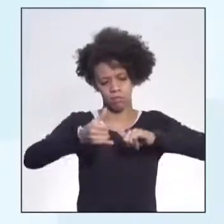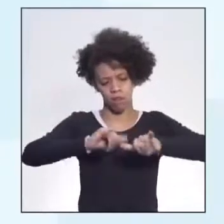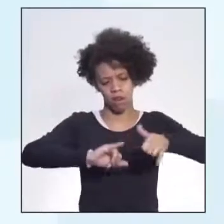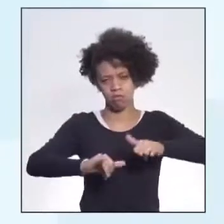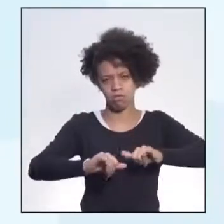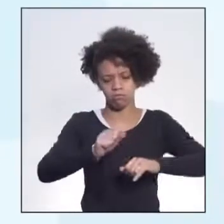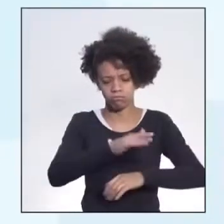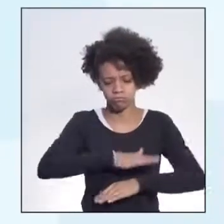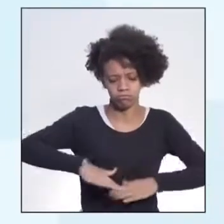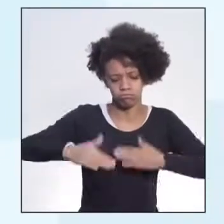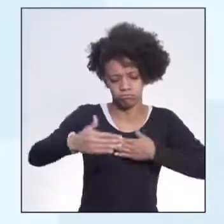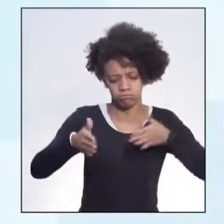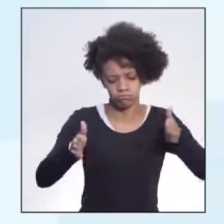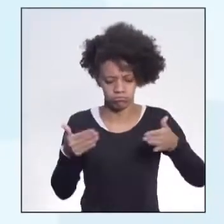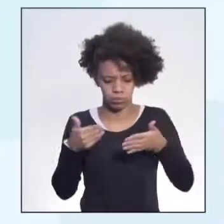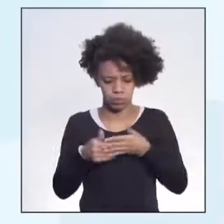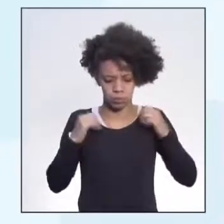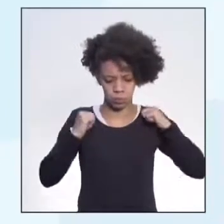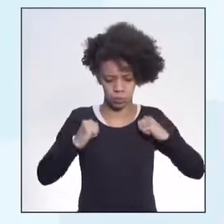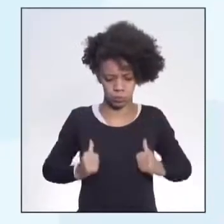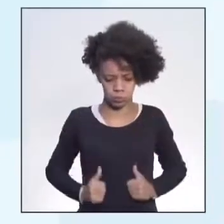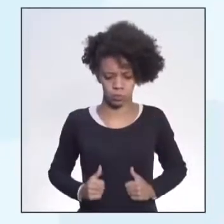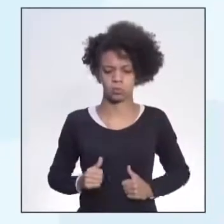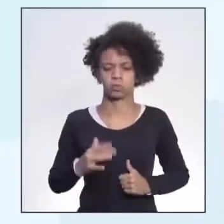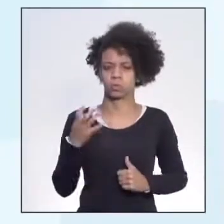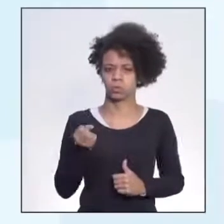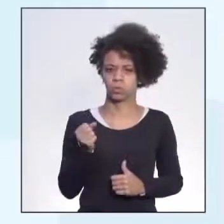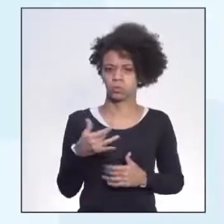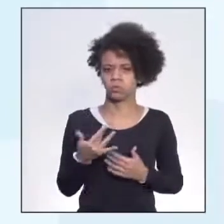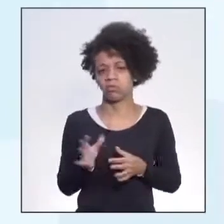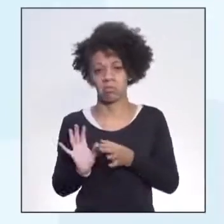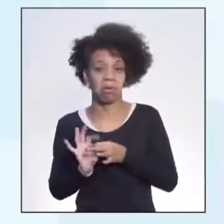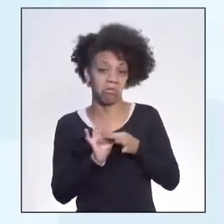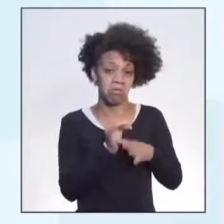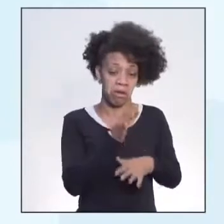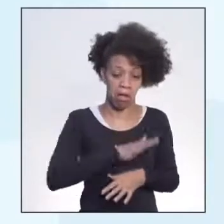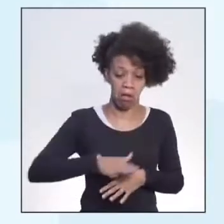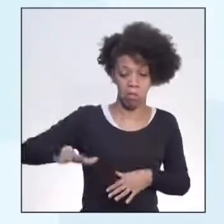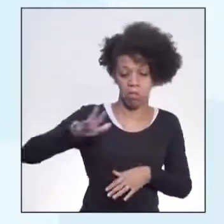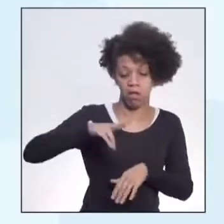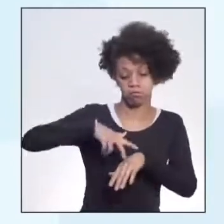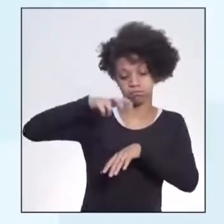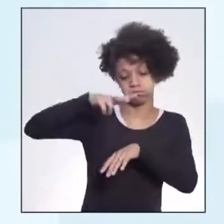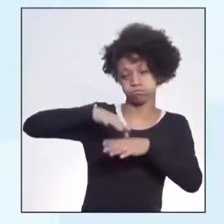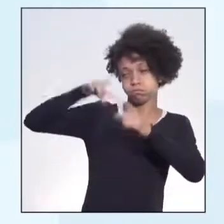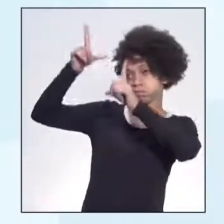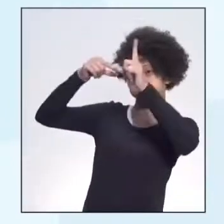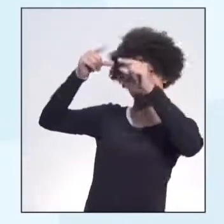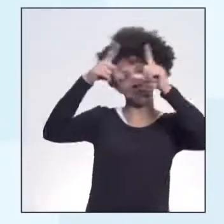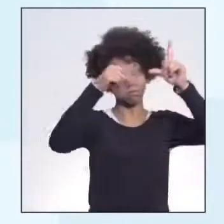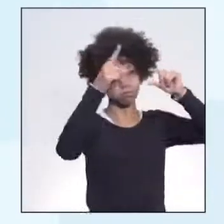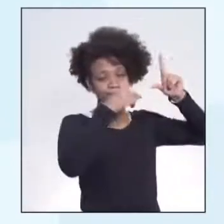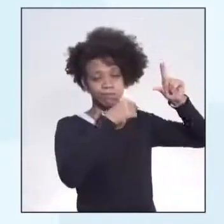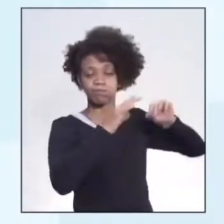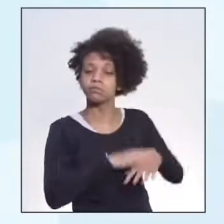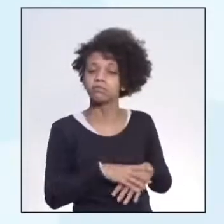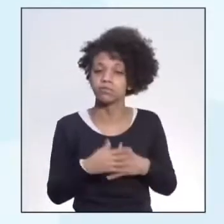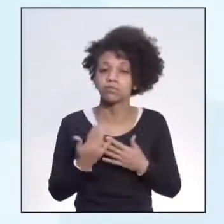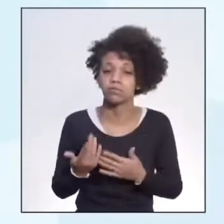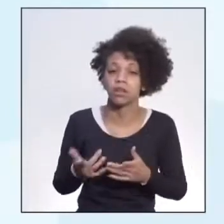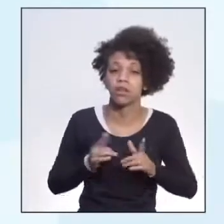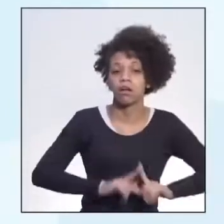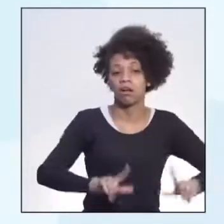espaço fechado, todo mundo de jaleco branco, ou alguma coisa associada ao espaço, né, como nós temos aí a imagem